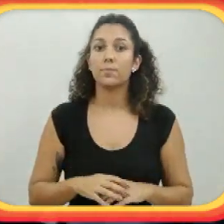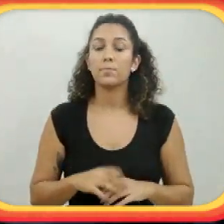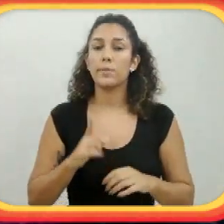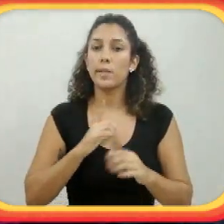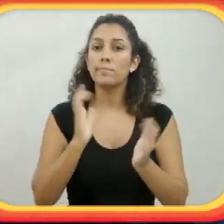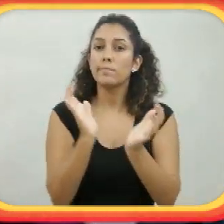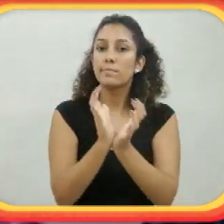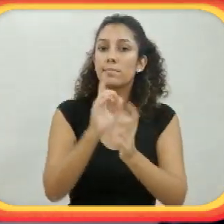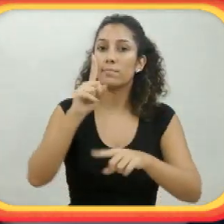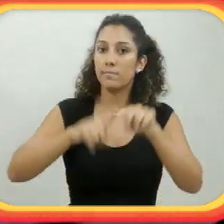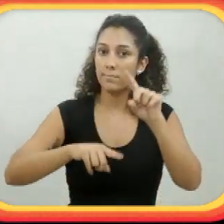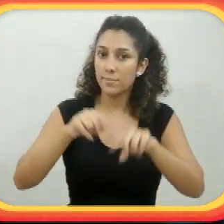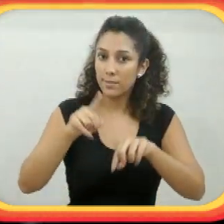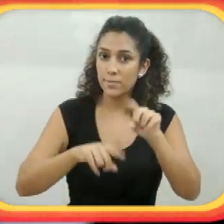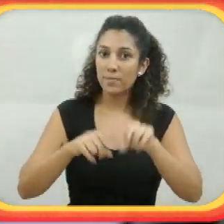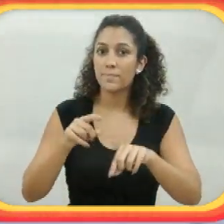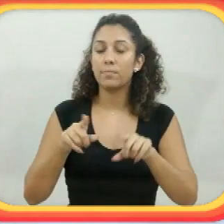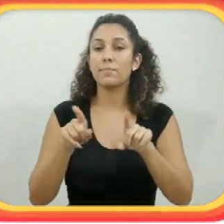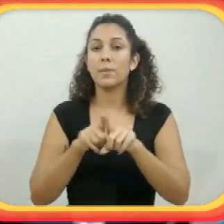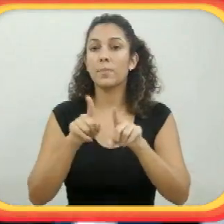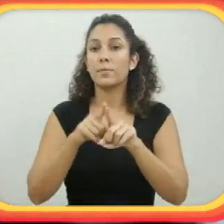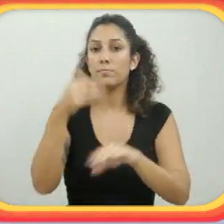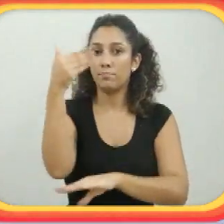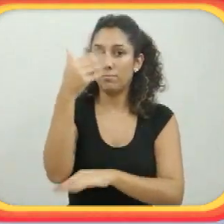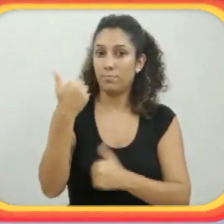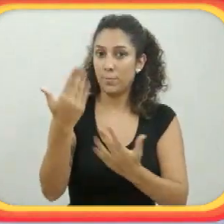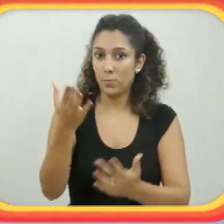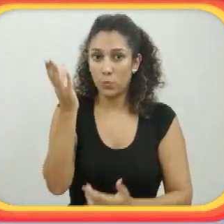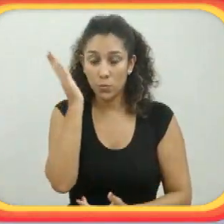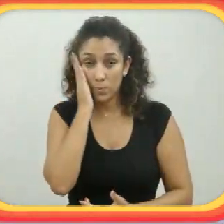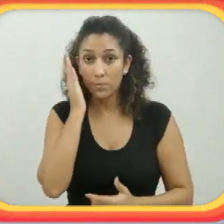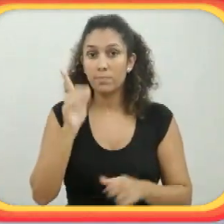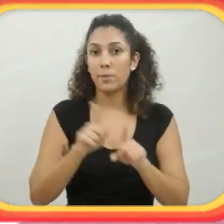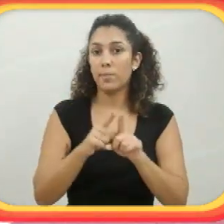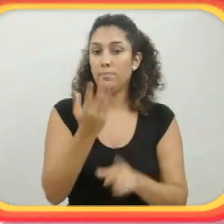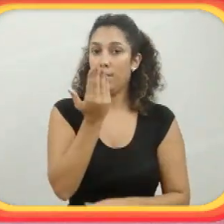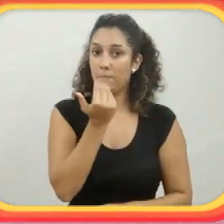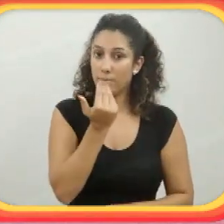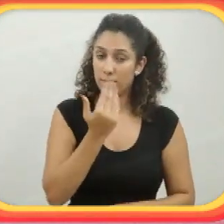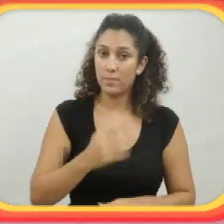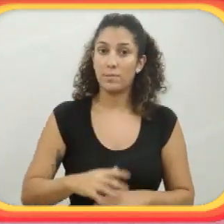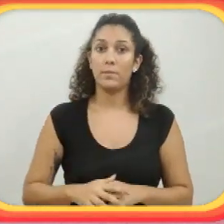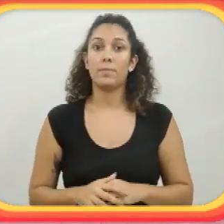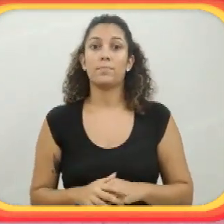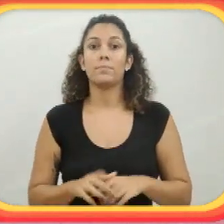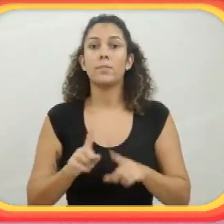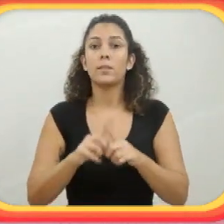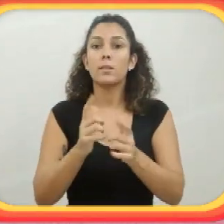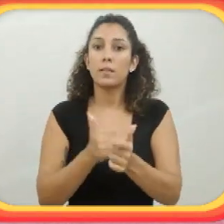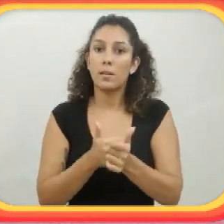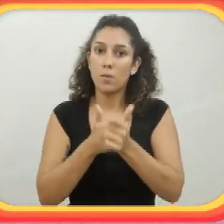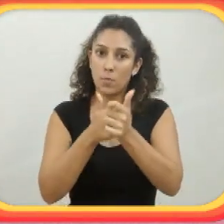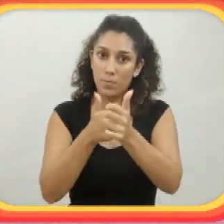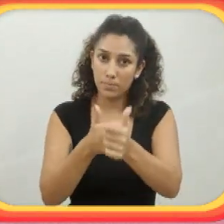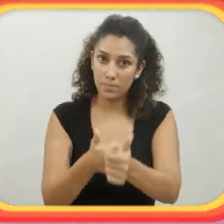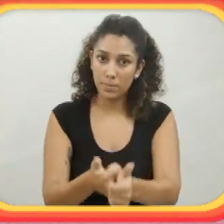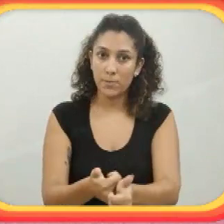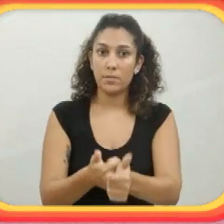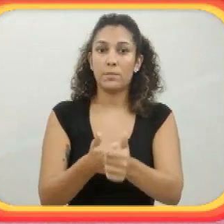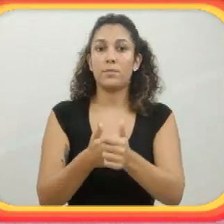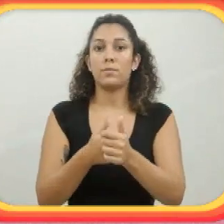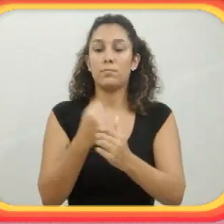a grande mudança da nossa preparação do Rio 2016 para Tóquio, ou seja, o centro de treinamento